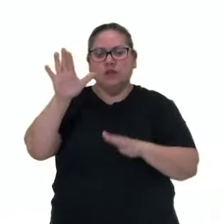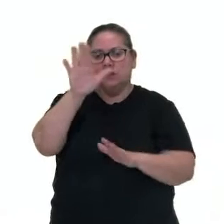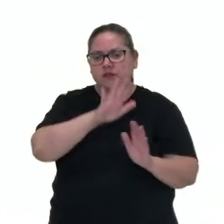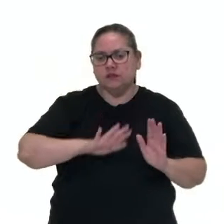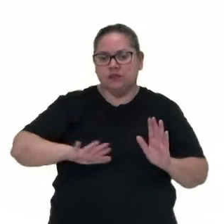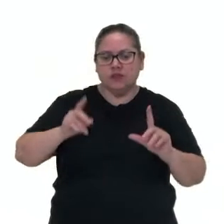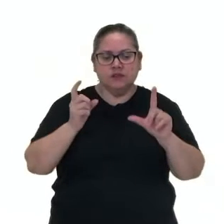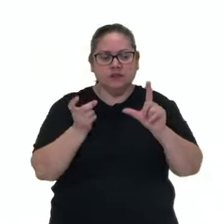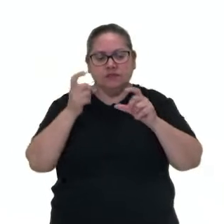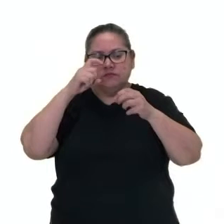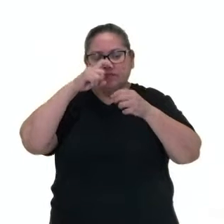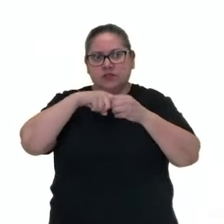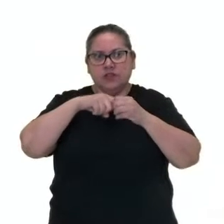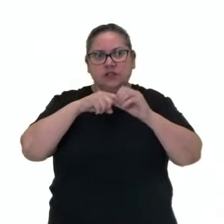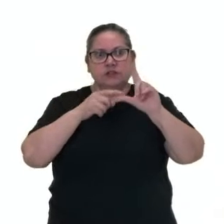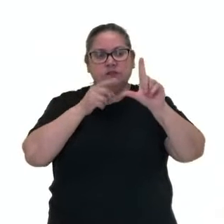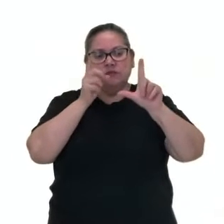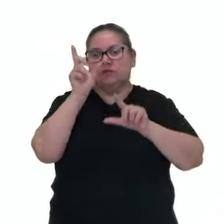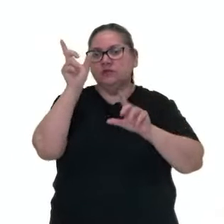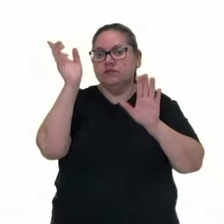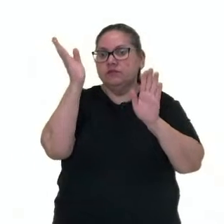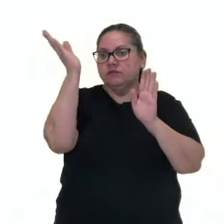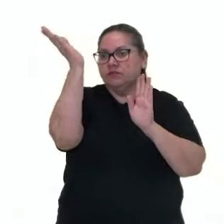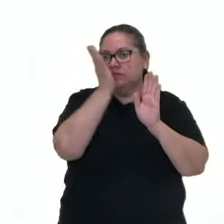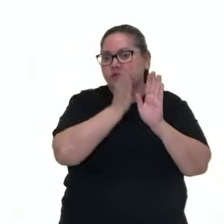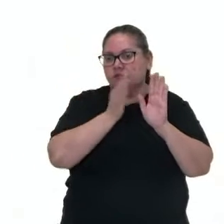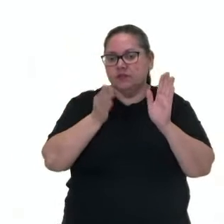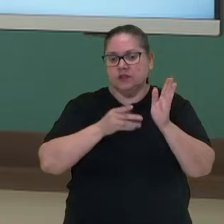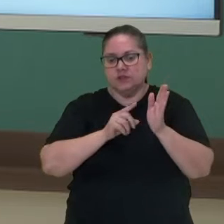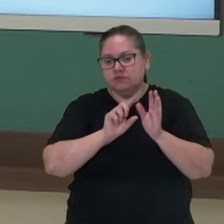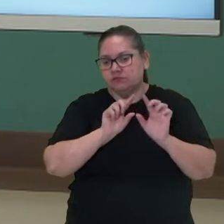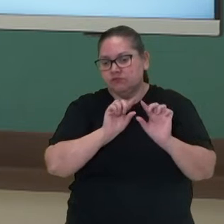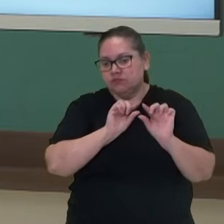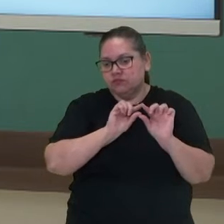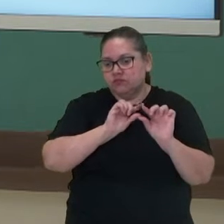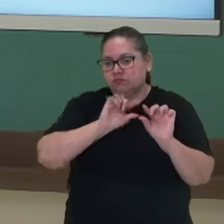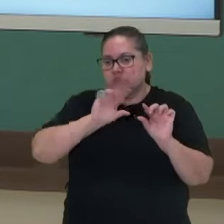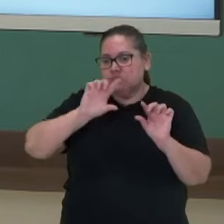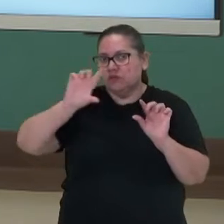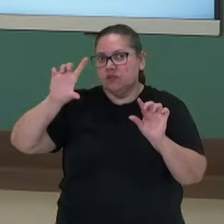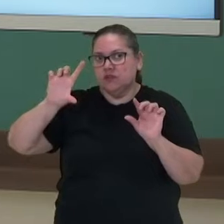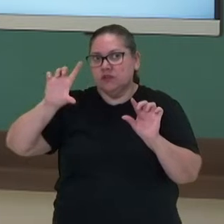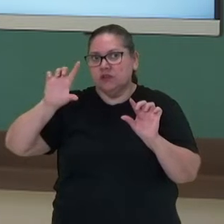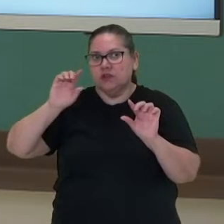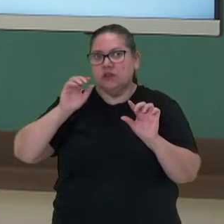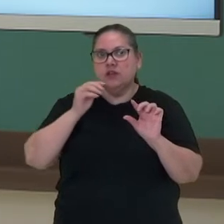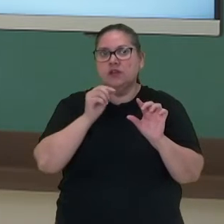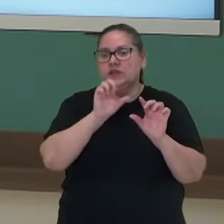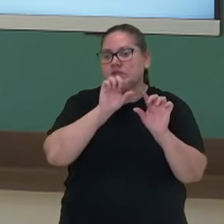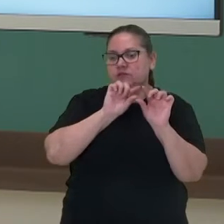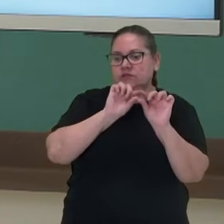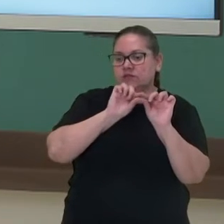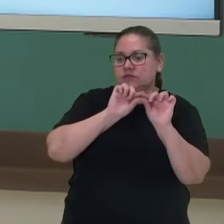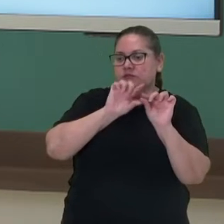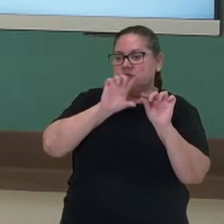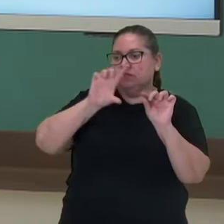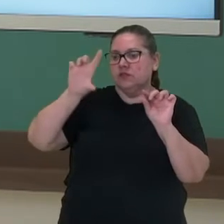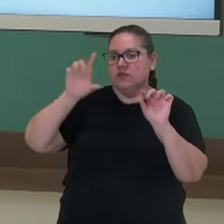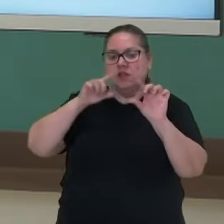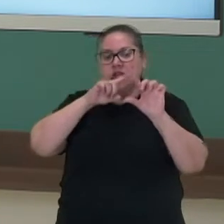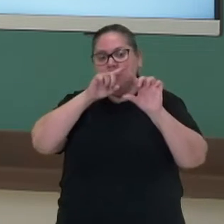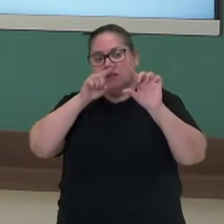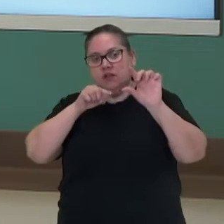interno entre duas semirretas que têm a mesma origem, ok? Mesma origem, ó, OA, OB. Esse espaço interno é chamado